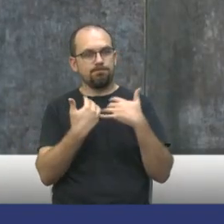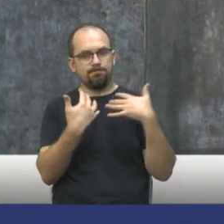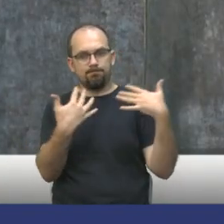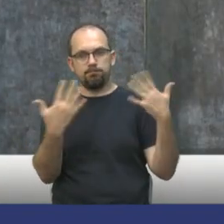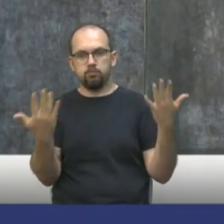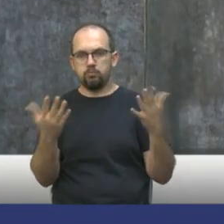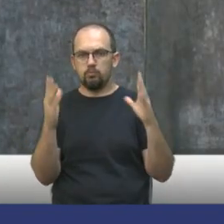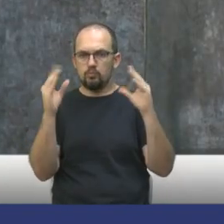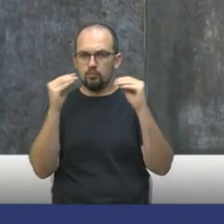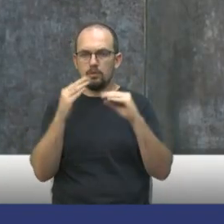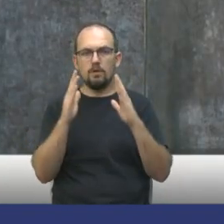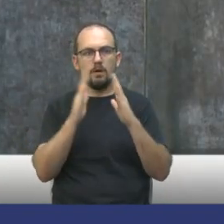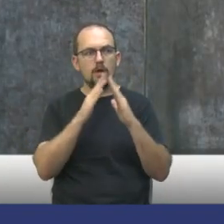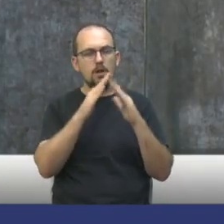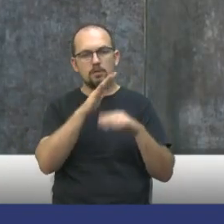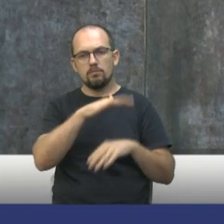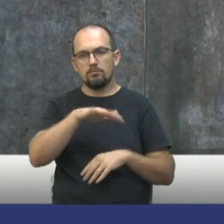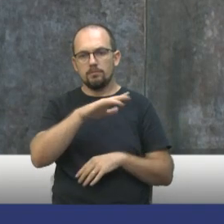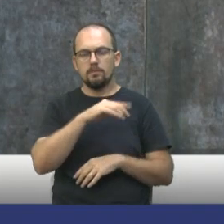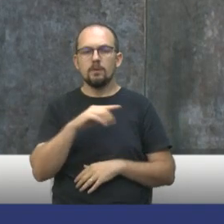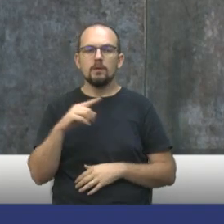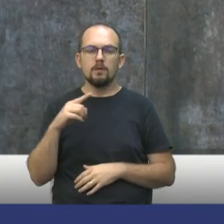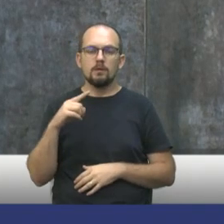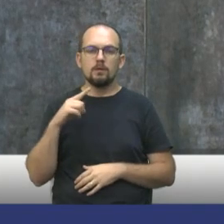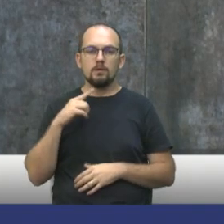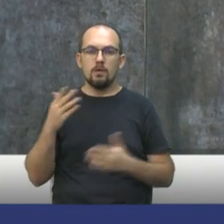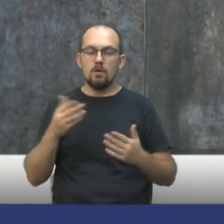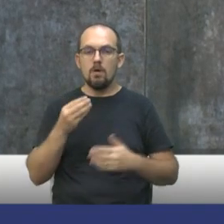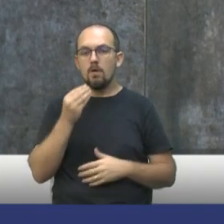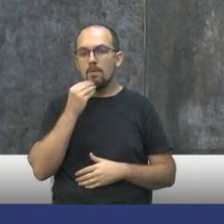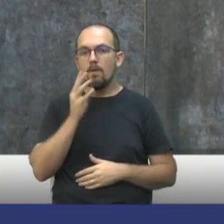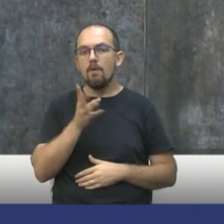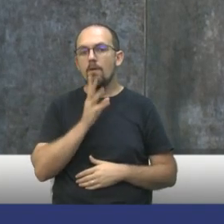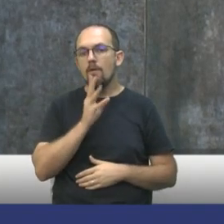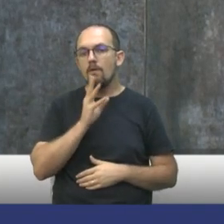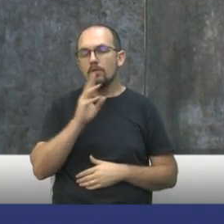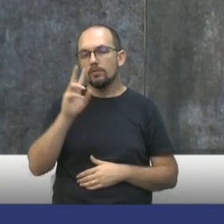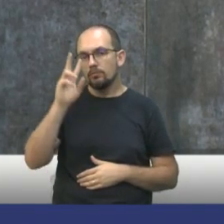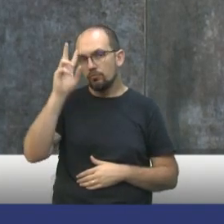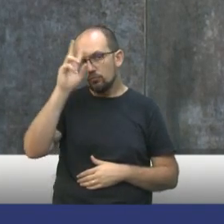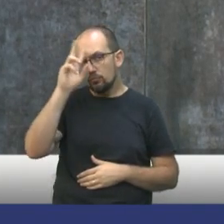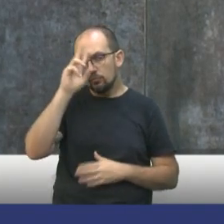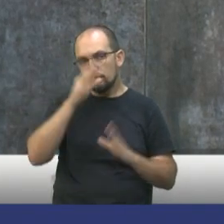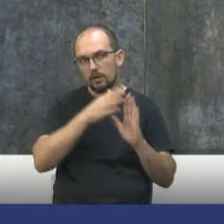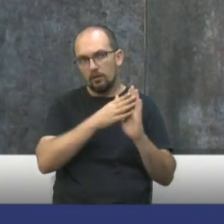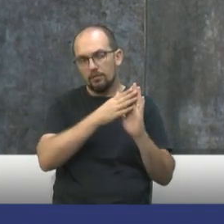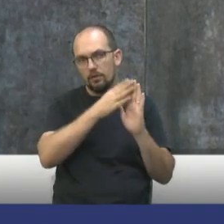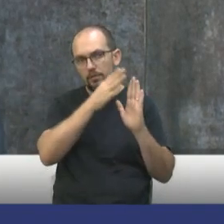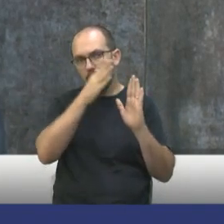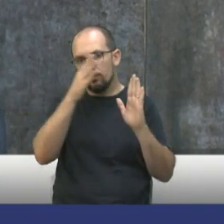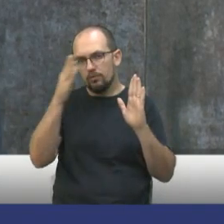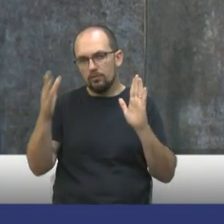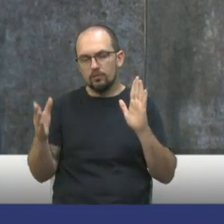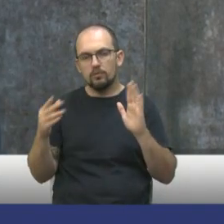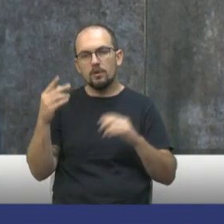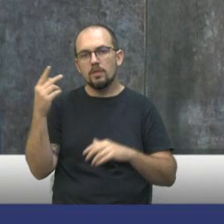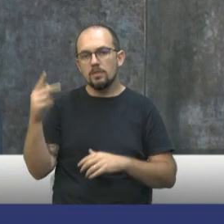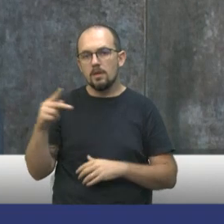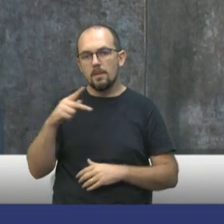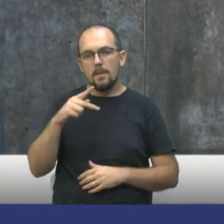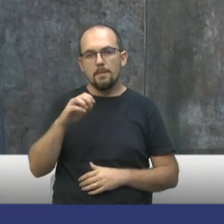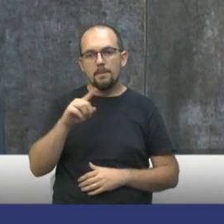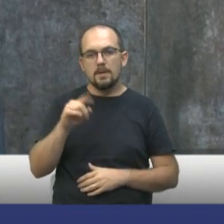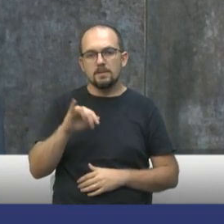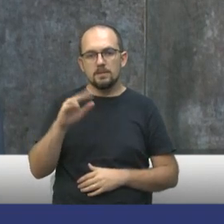noite, pessoal de casa. A gente vai ter a oportunidade de conhecer agora um pouco mais sobre a trajetória do Mestre Pezinho dentro